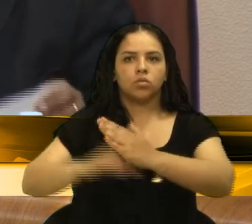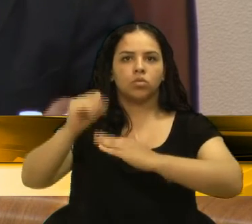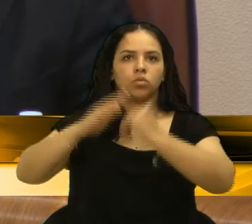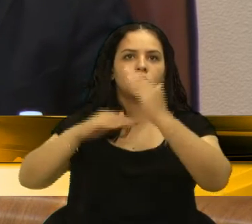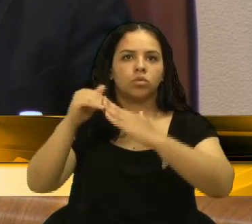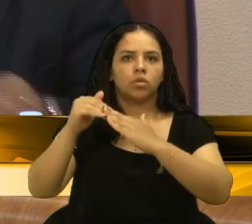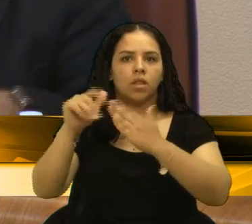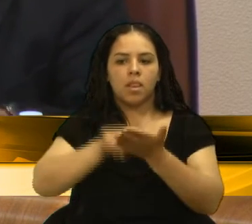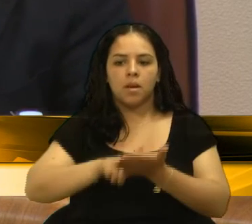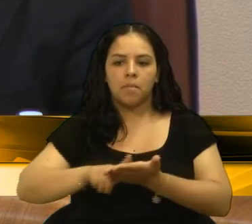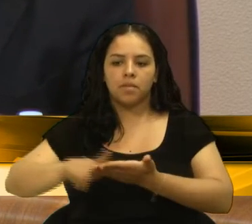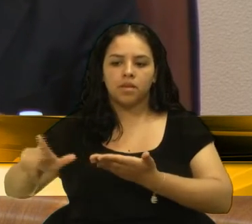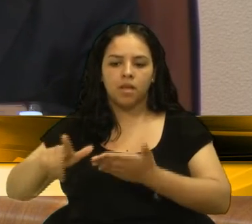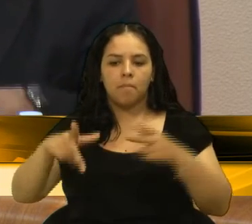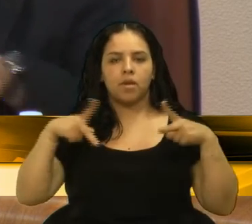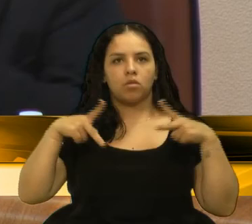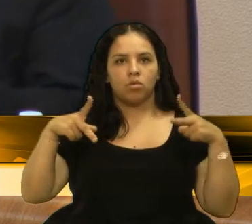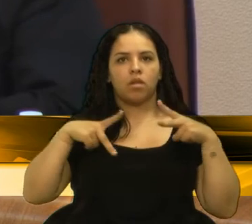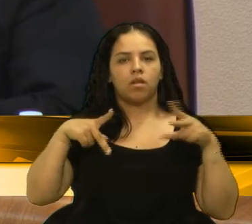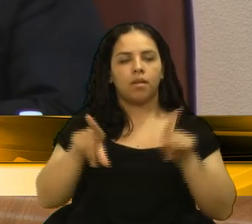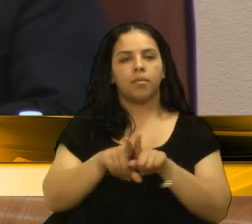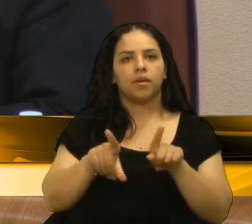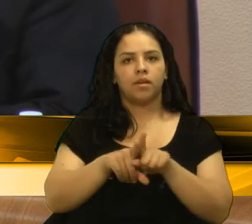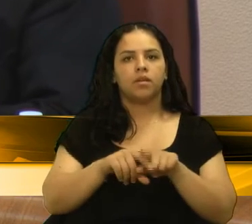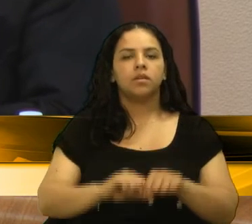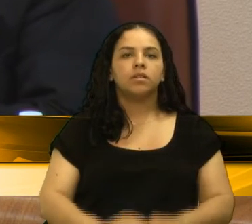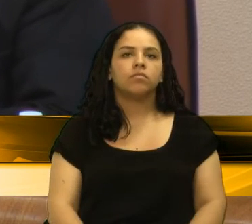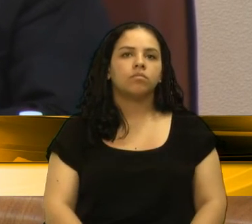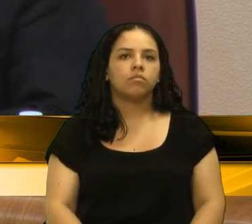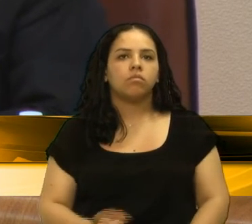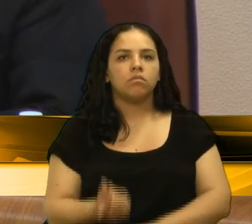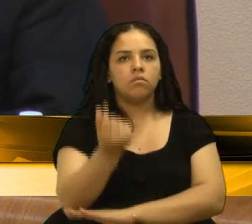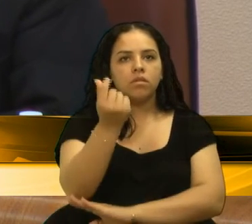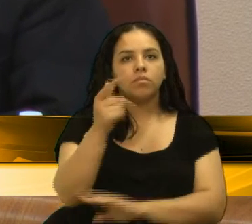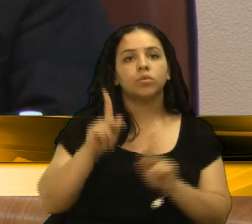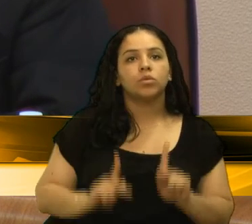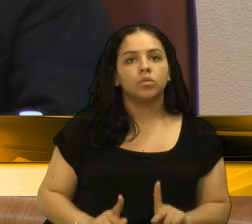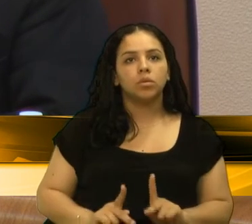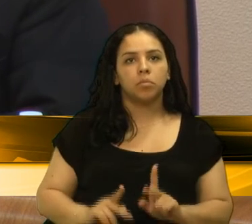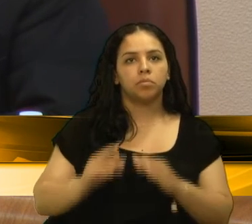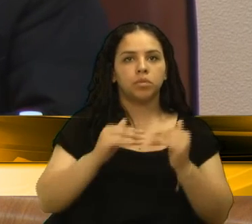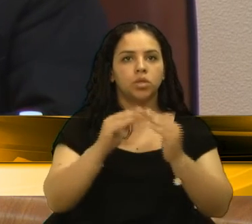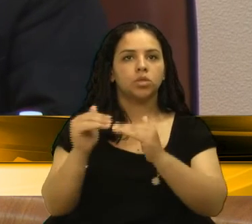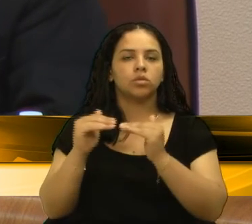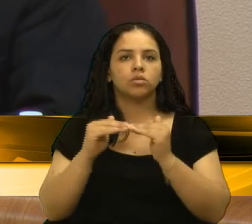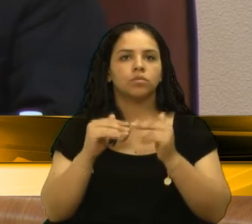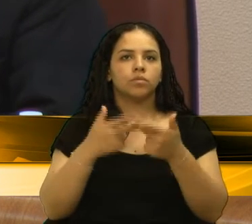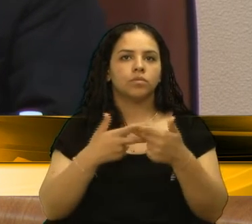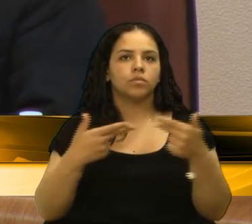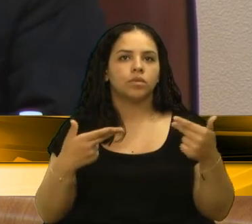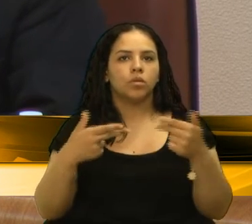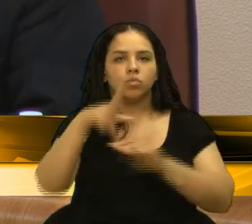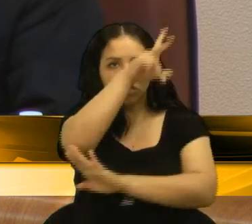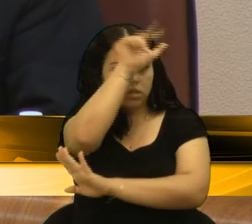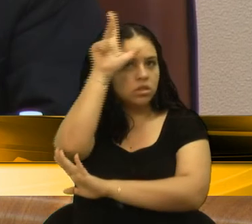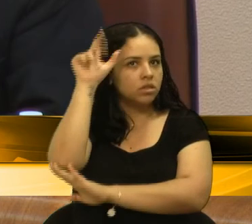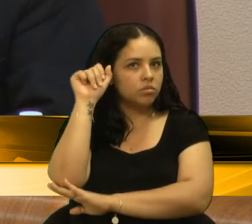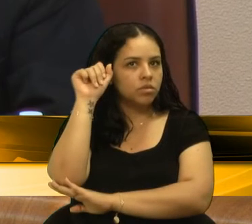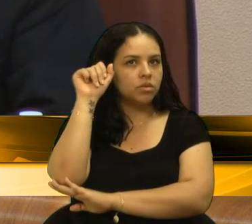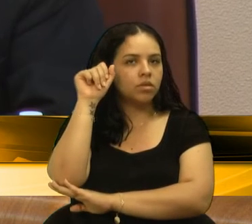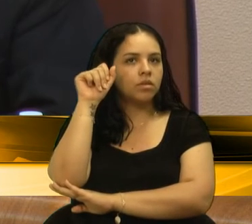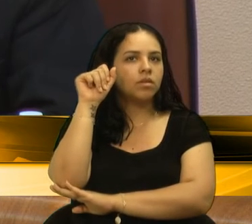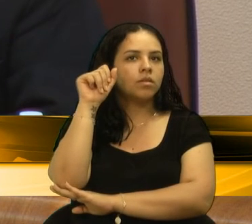limpeza particular. Então, esses custos, provavelmente, as pessoas iam requerer alguma situação que o município tivesse que aportar,